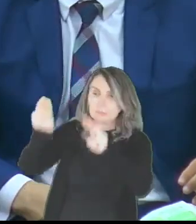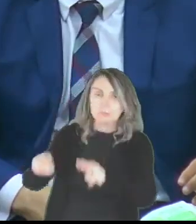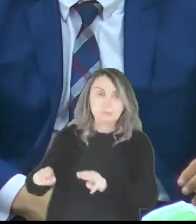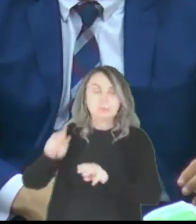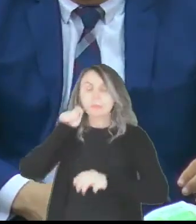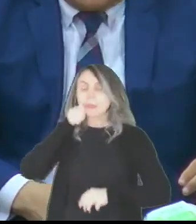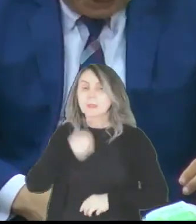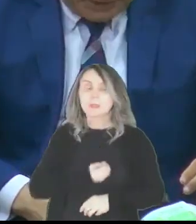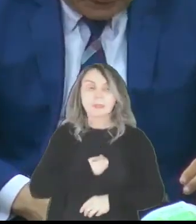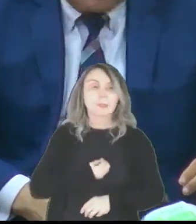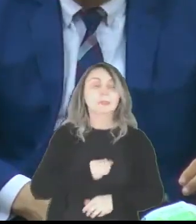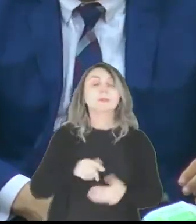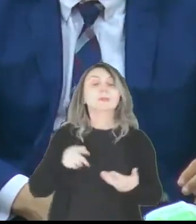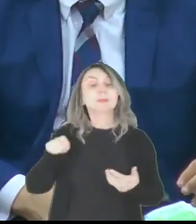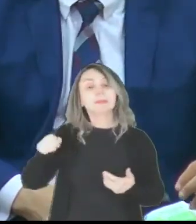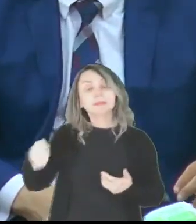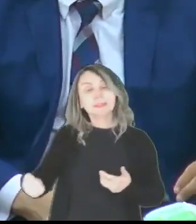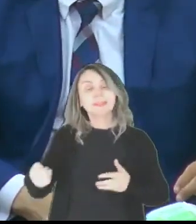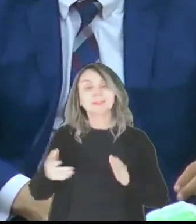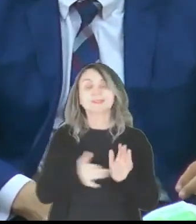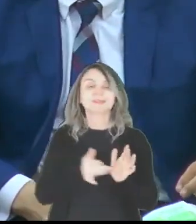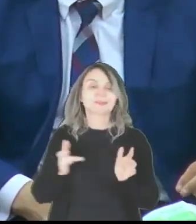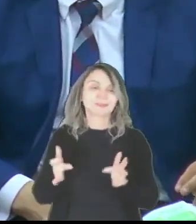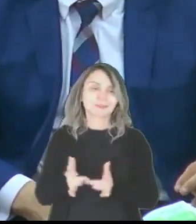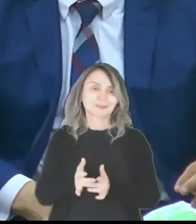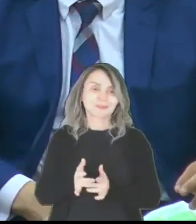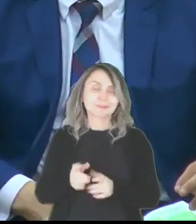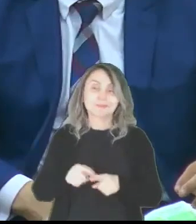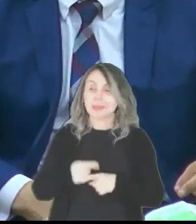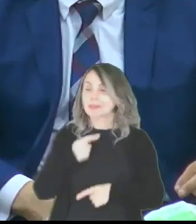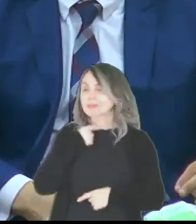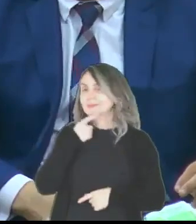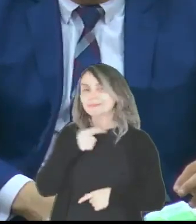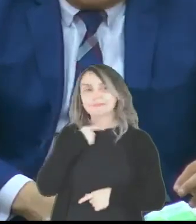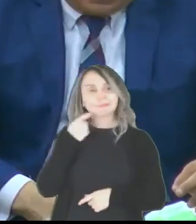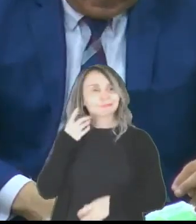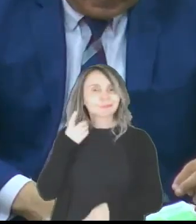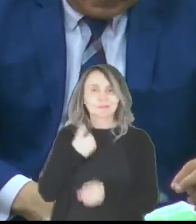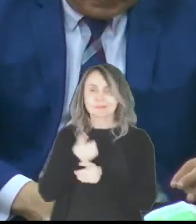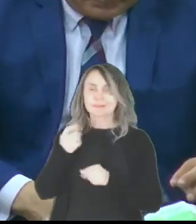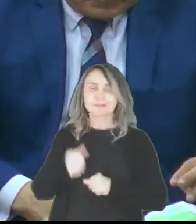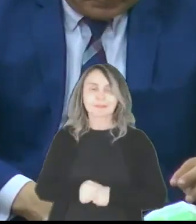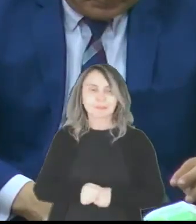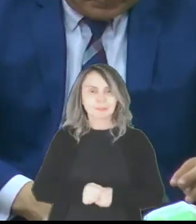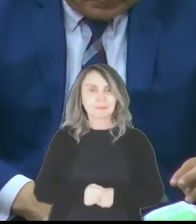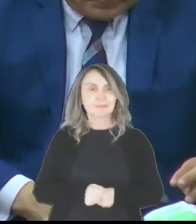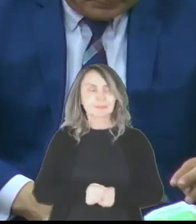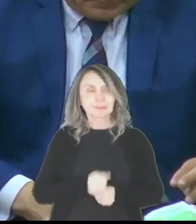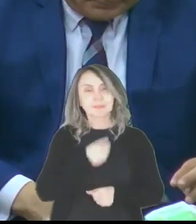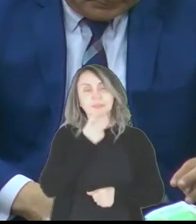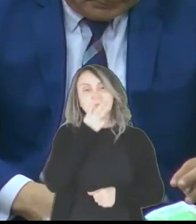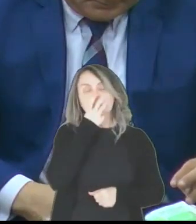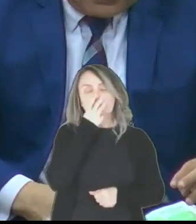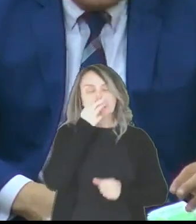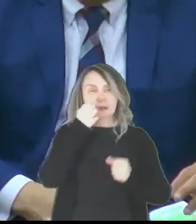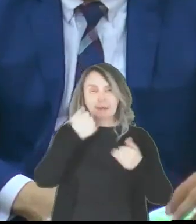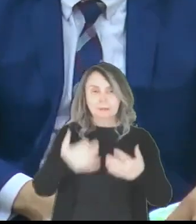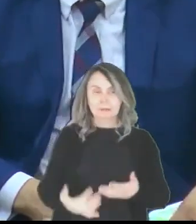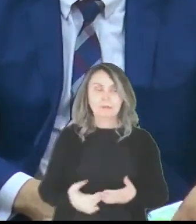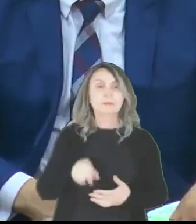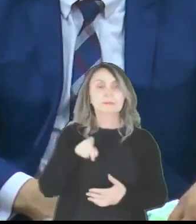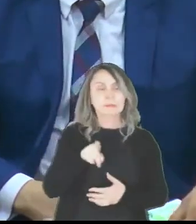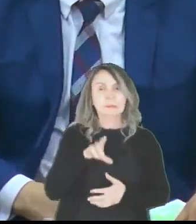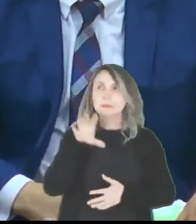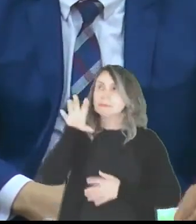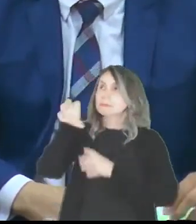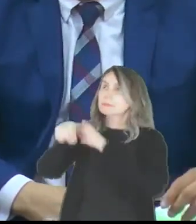bem forte: Jesus. Mas o profeta disse: buscai ao Senhor enquanto se